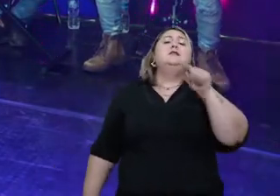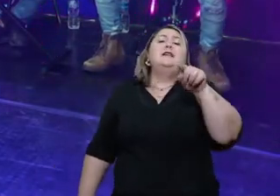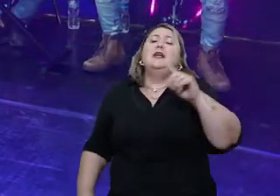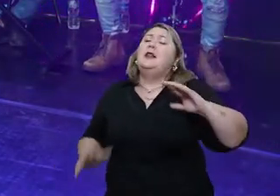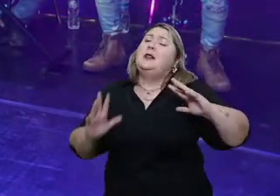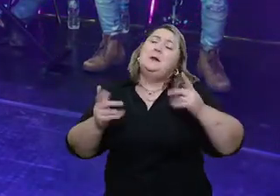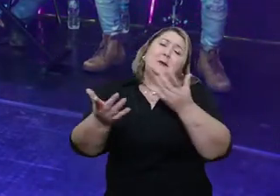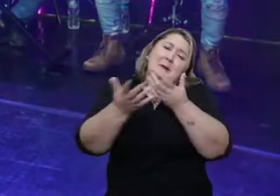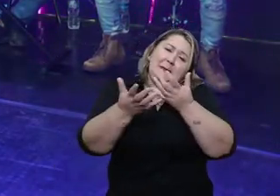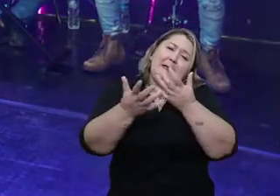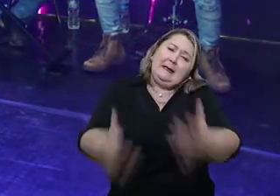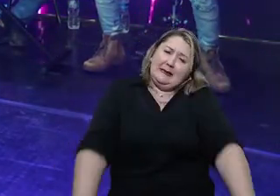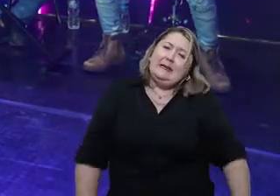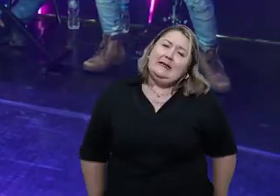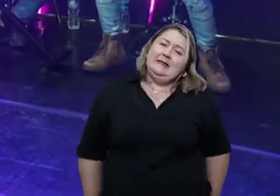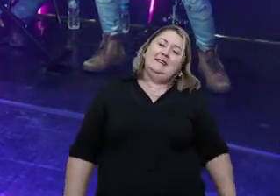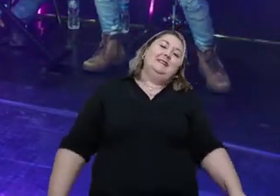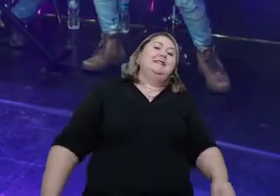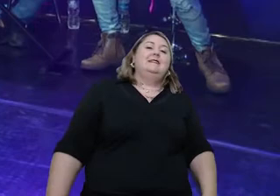Você é tudo que eu